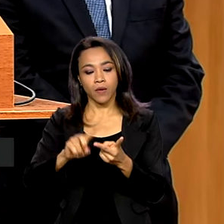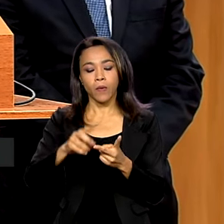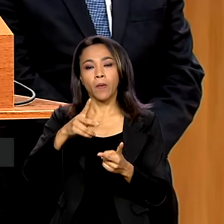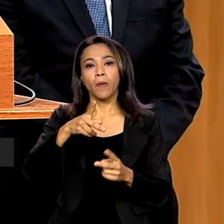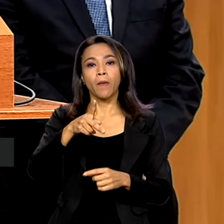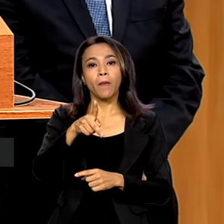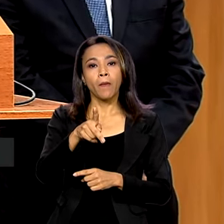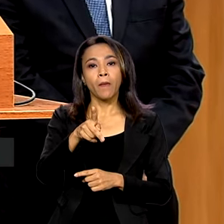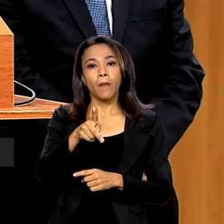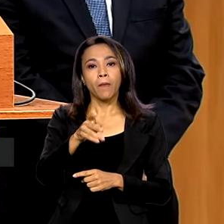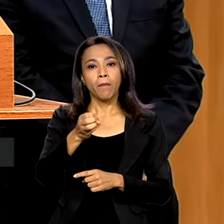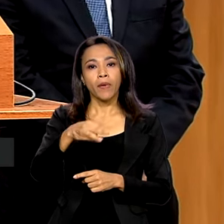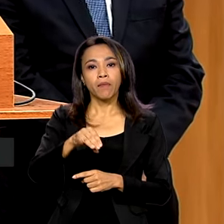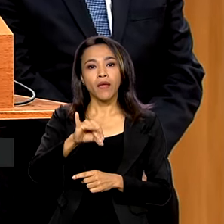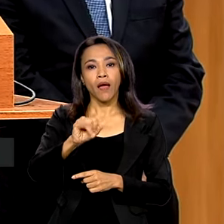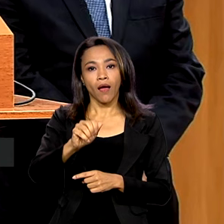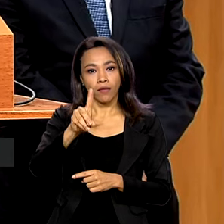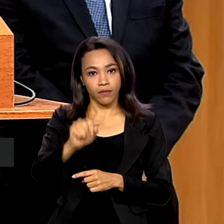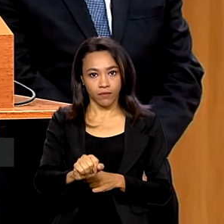Rio de Janeiro.